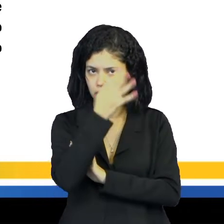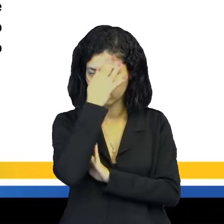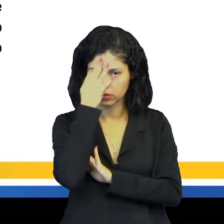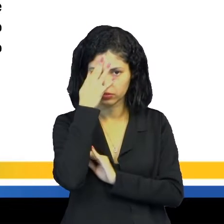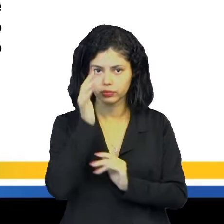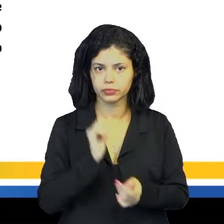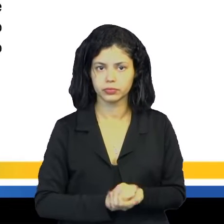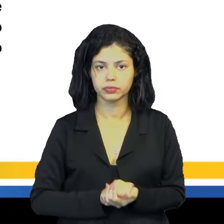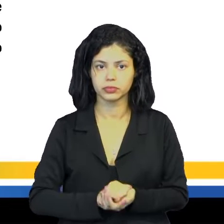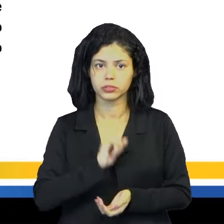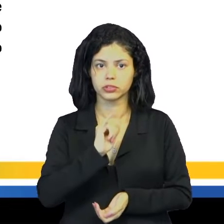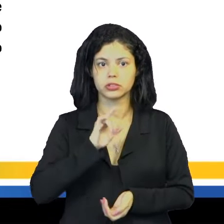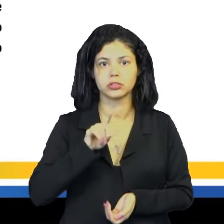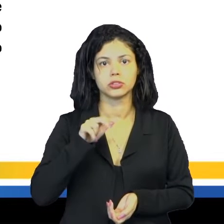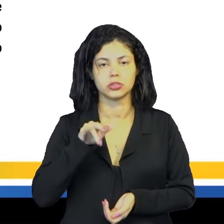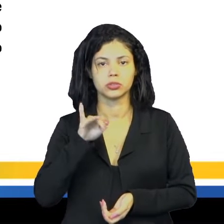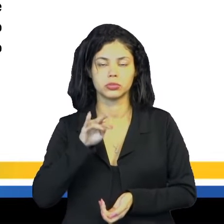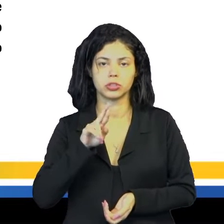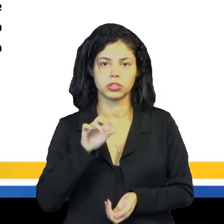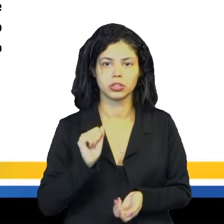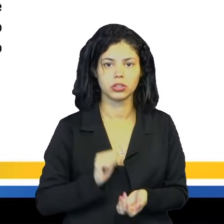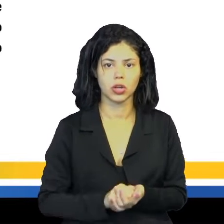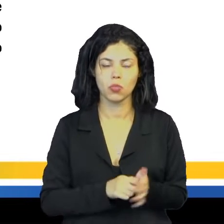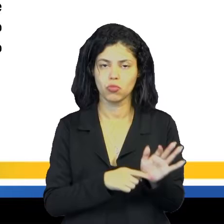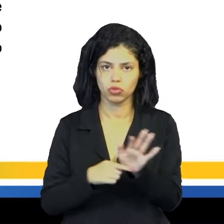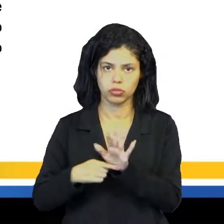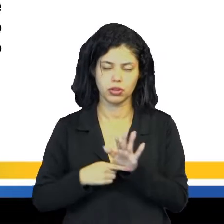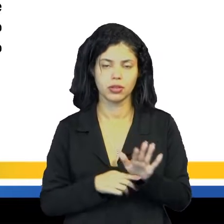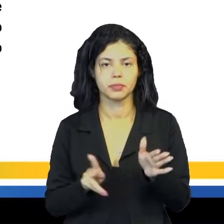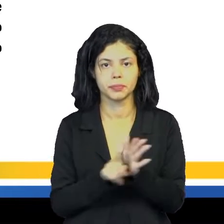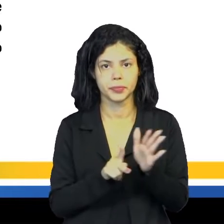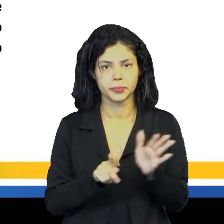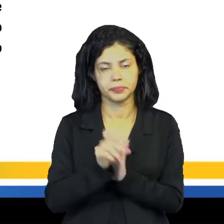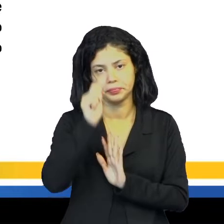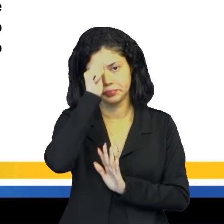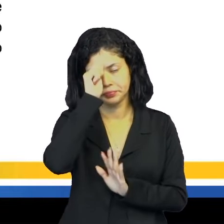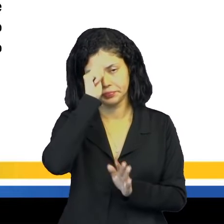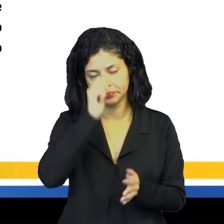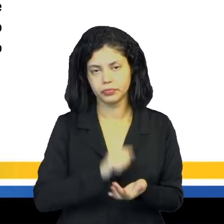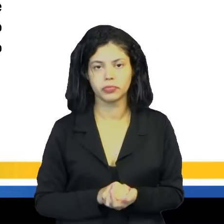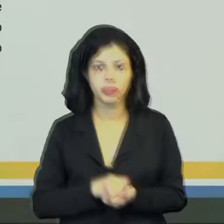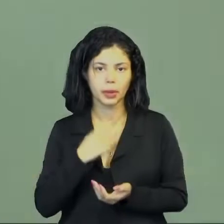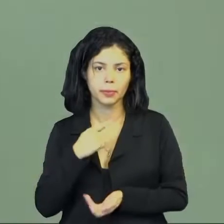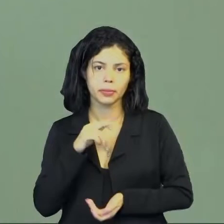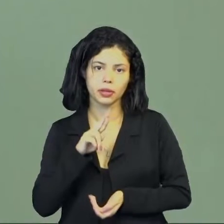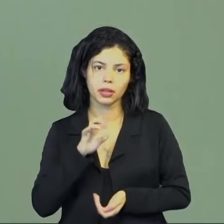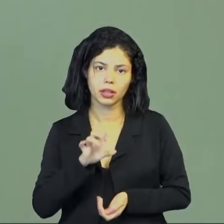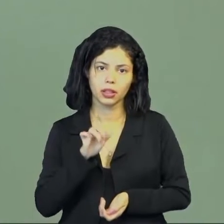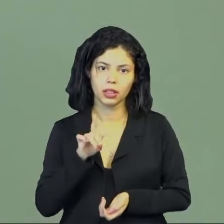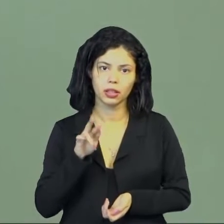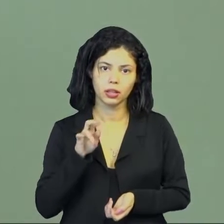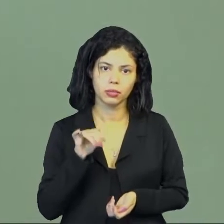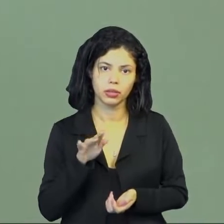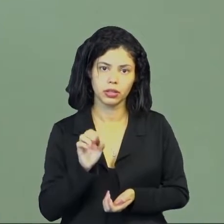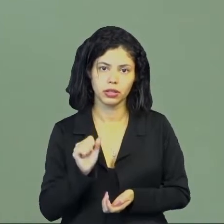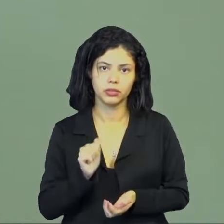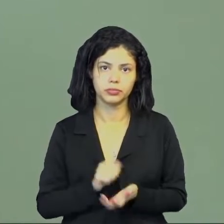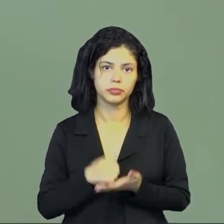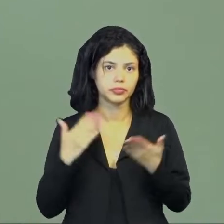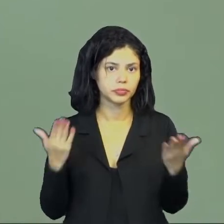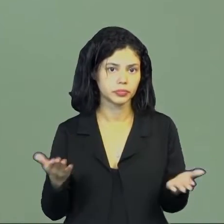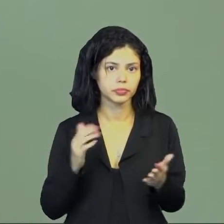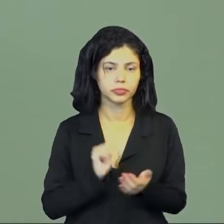filosóficos iluministas ali, expostos pelo D'Alembert e no seu discurso preliminar.